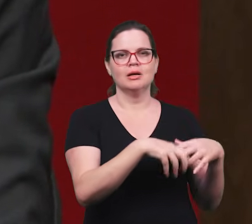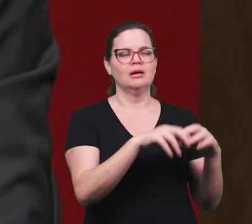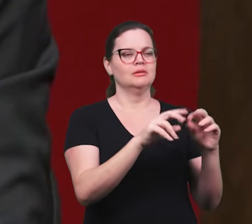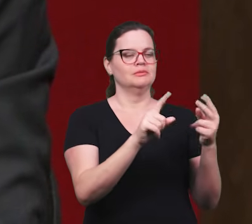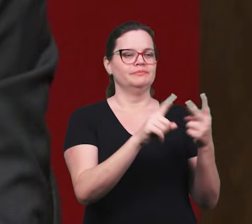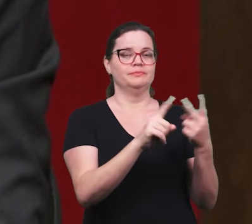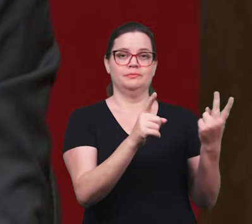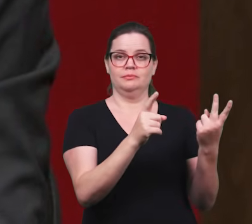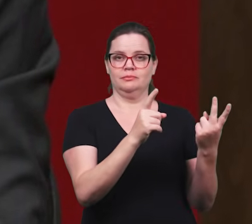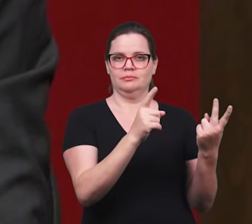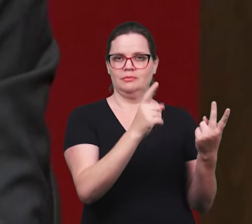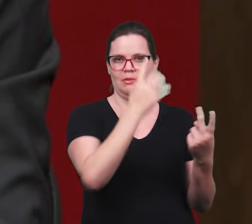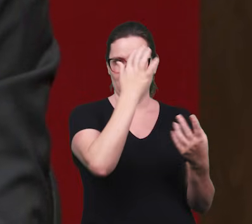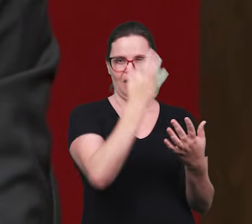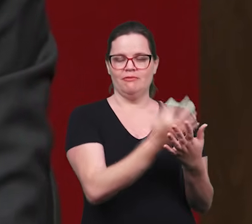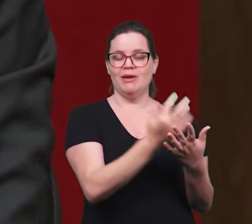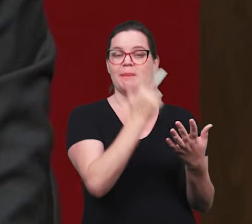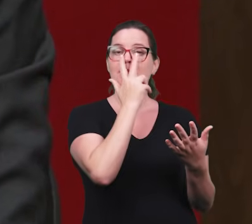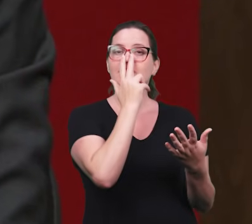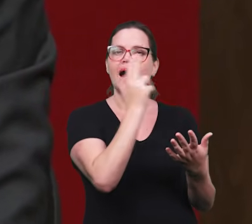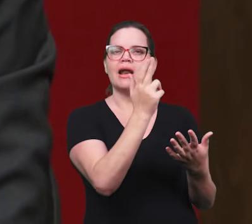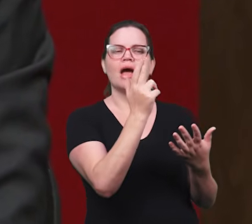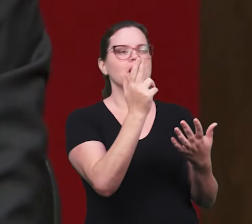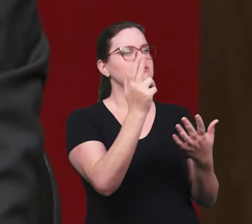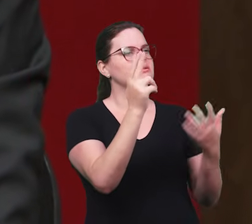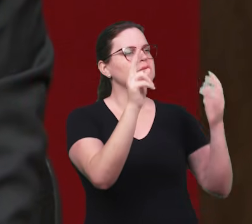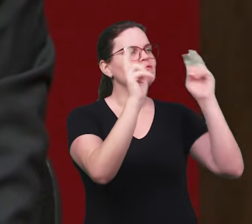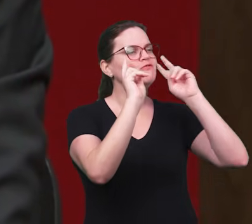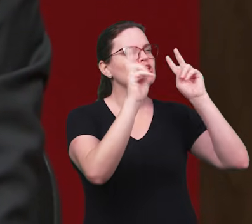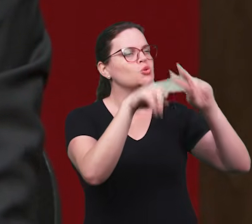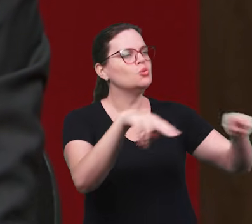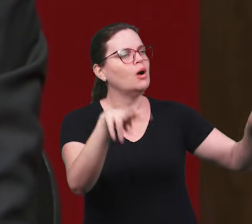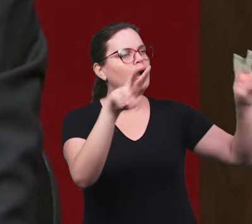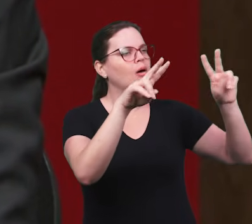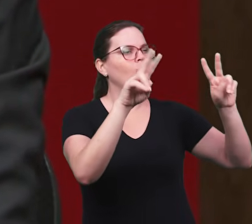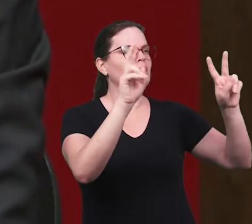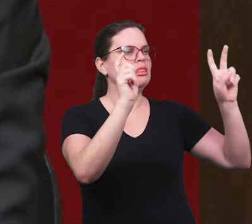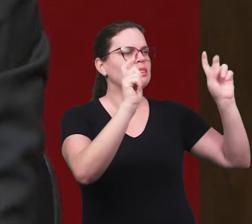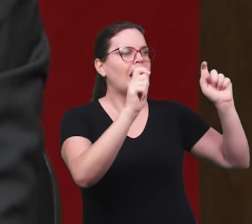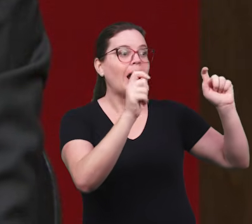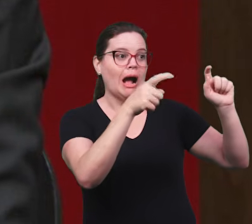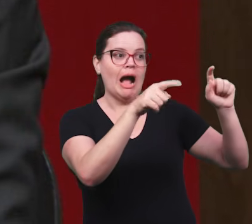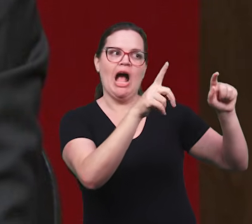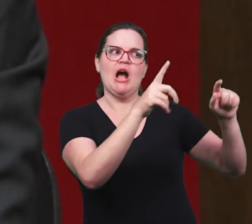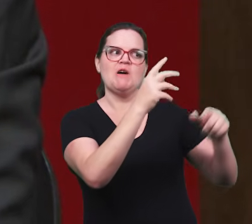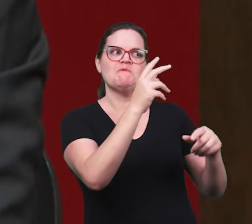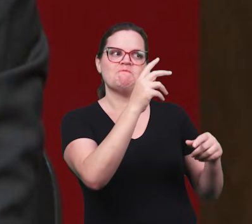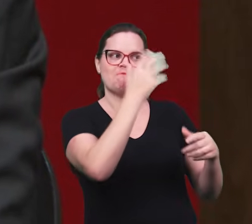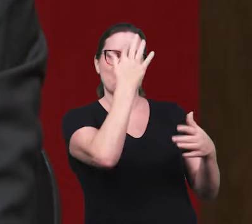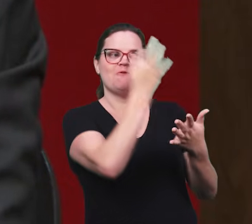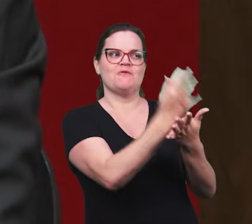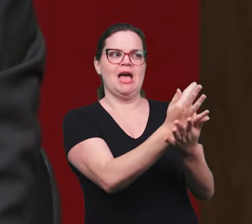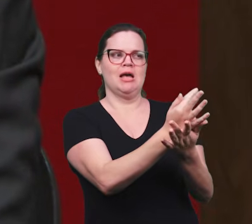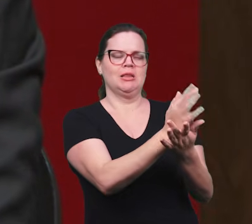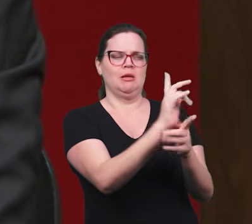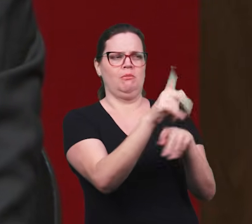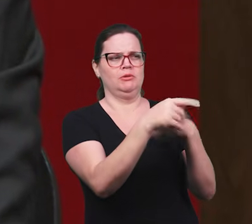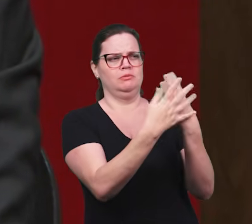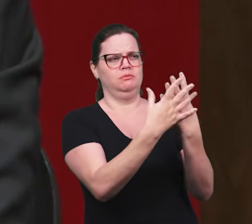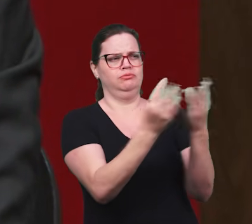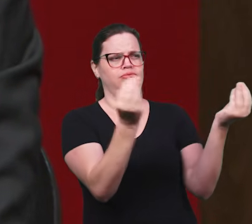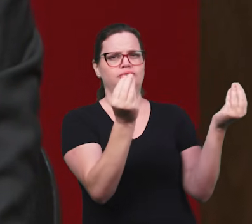que ela é simplesmente aparente, ela é claudicante. Ao longo do tempo, ela se desfaz com qualquer intempérie, com qualquer